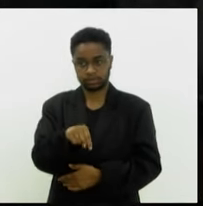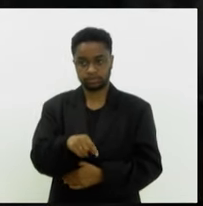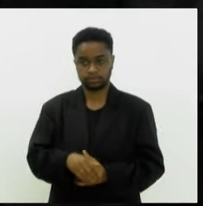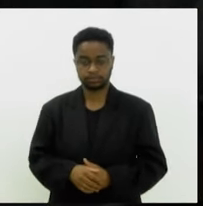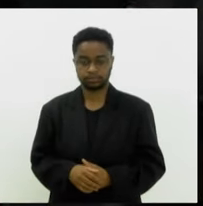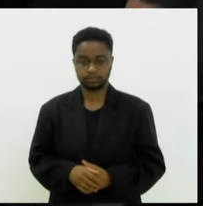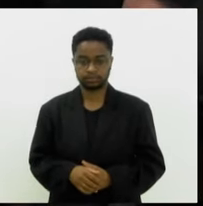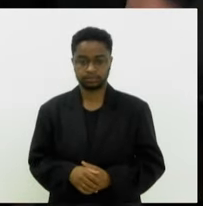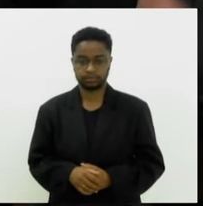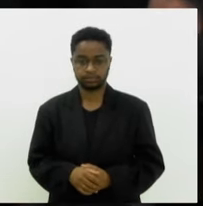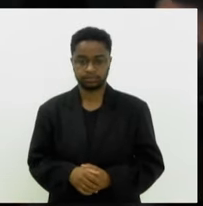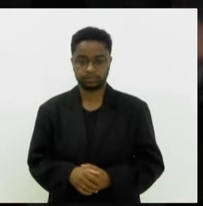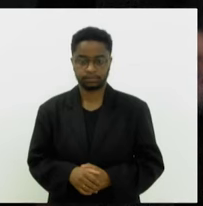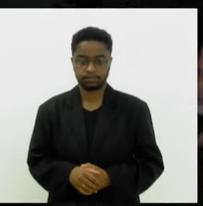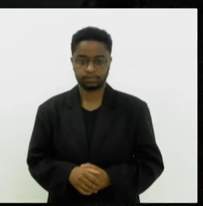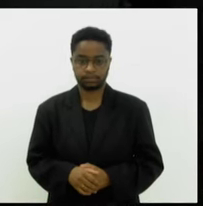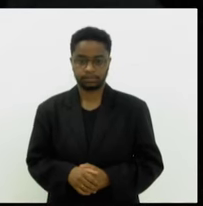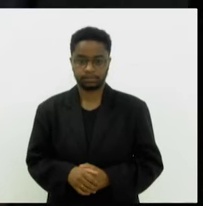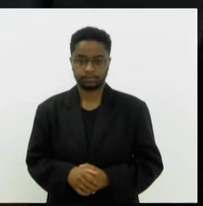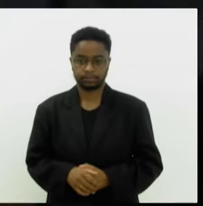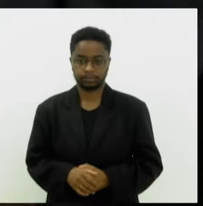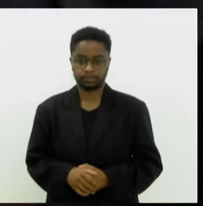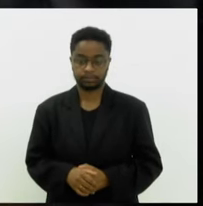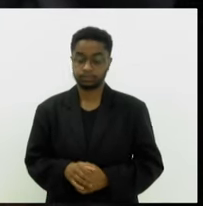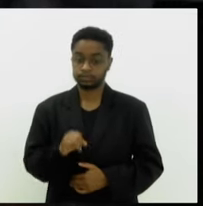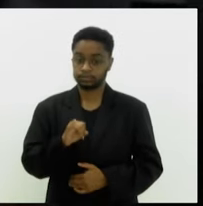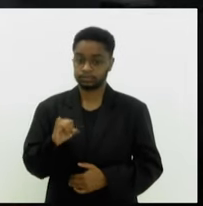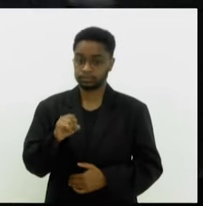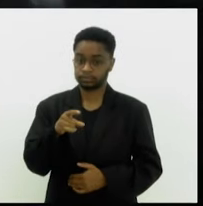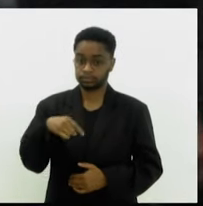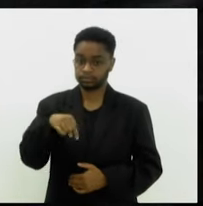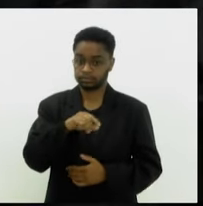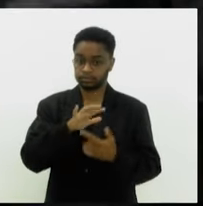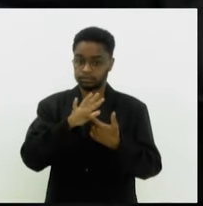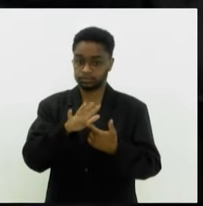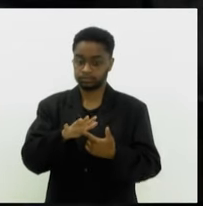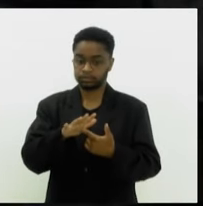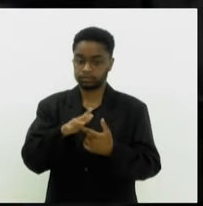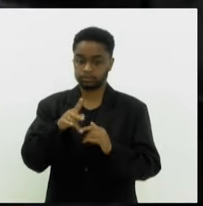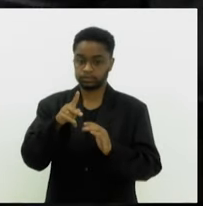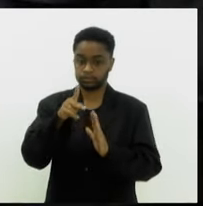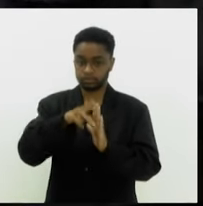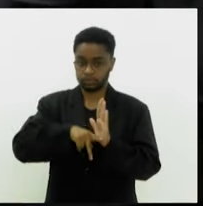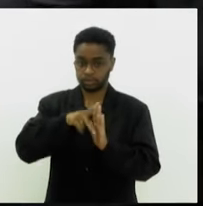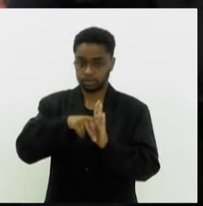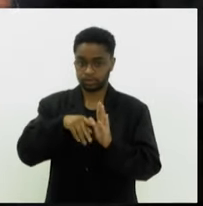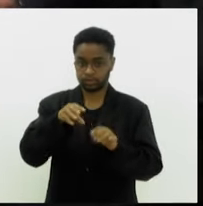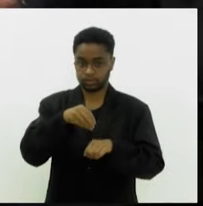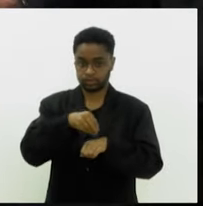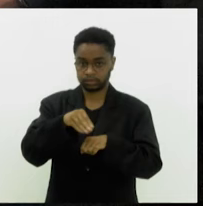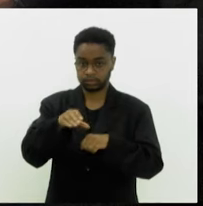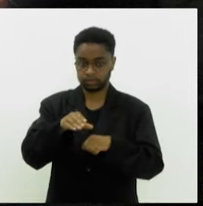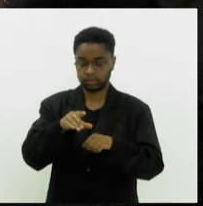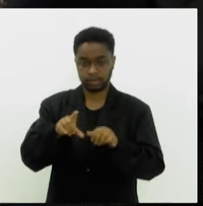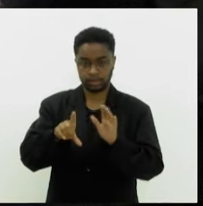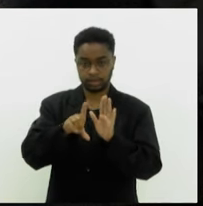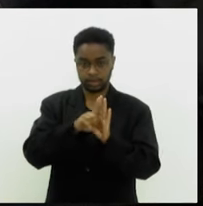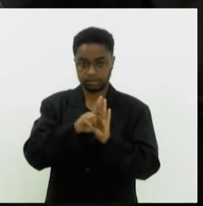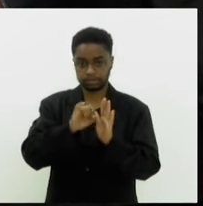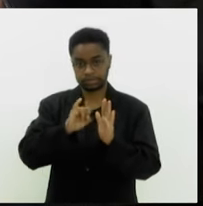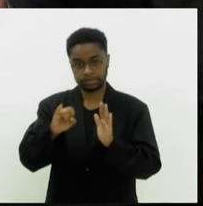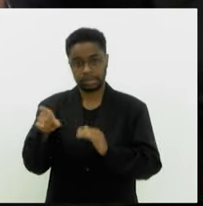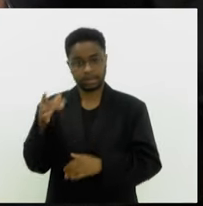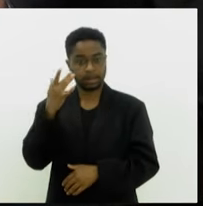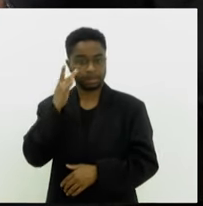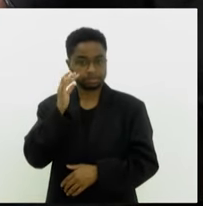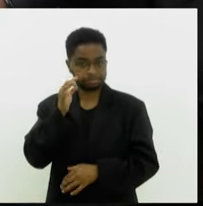Mesmo que ele, se você apresenta um projeto de indicação legislativa, se ele considerar que está correta, ele